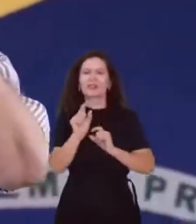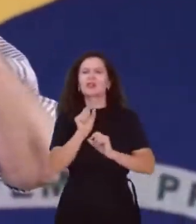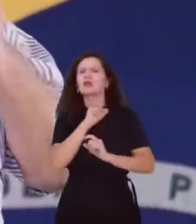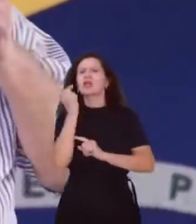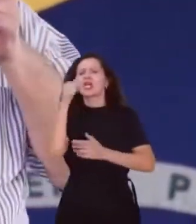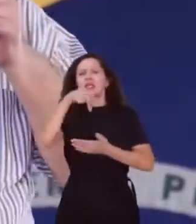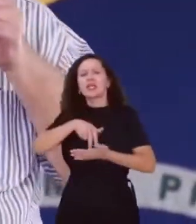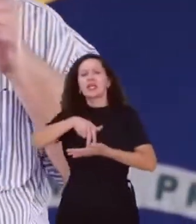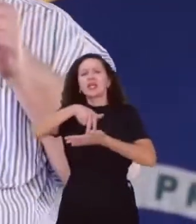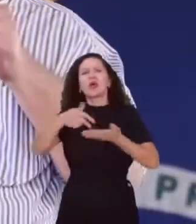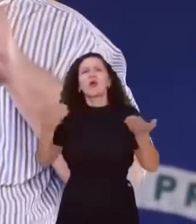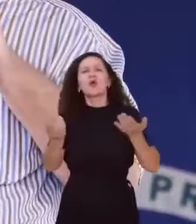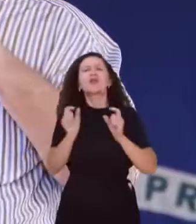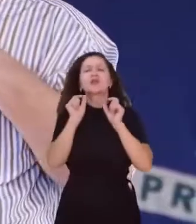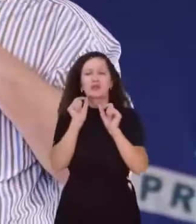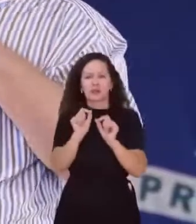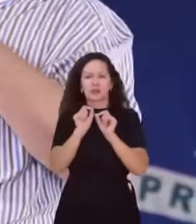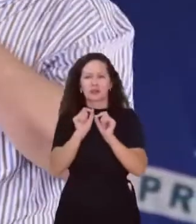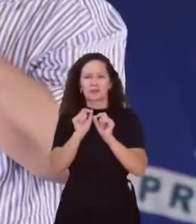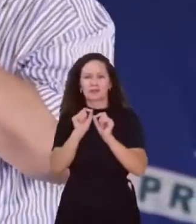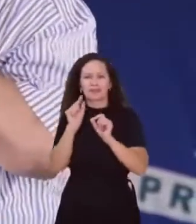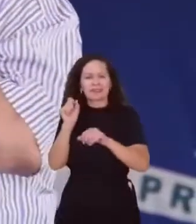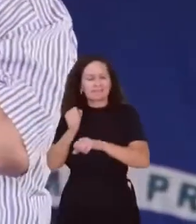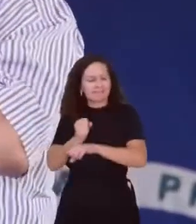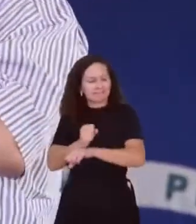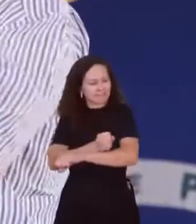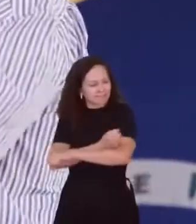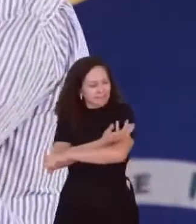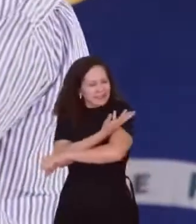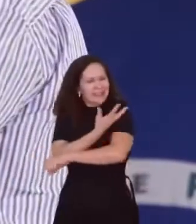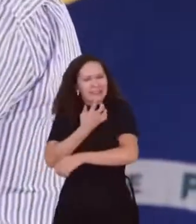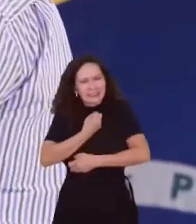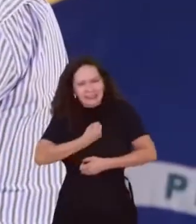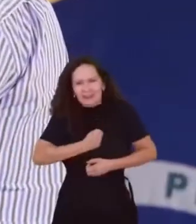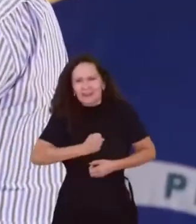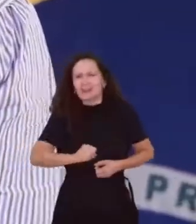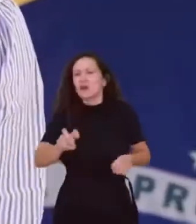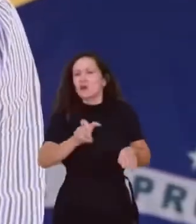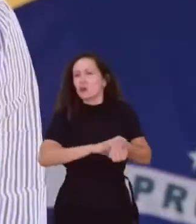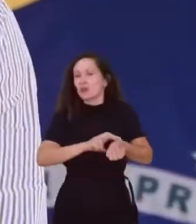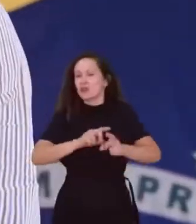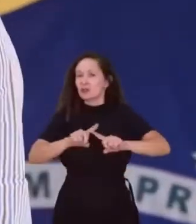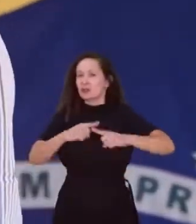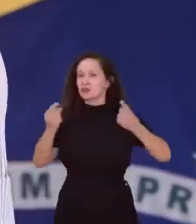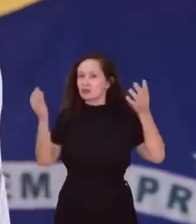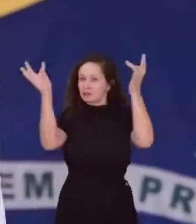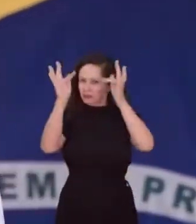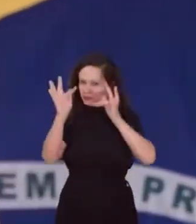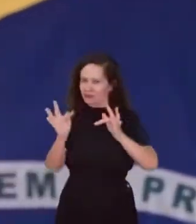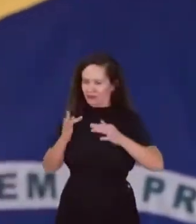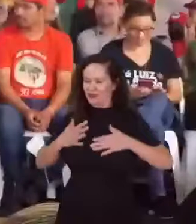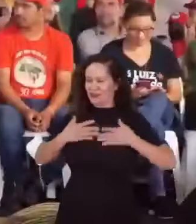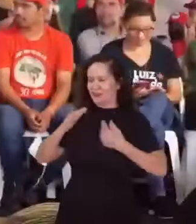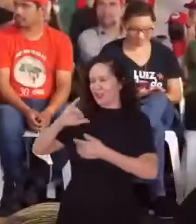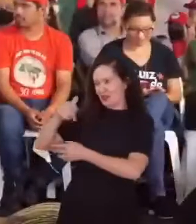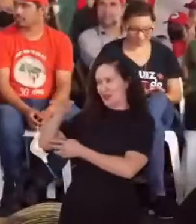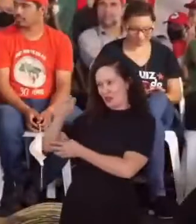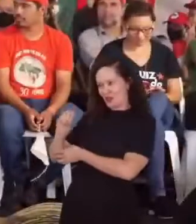Sou movido à indignação, mas me alegra, João Paulo, quando eu vejo o